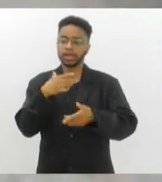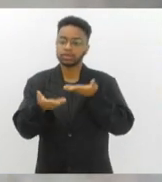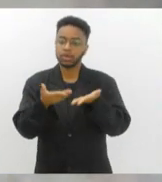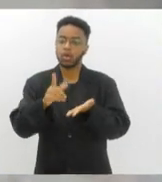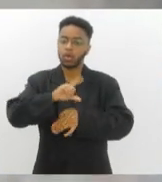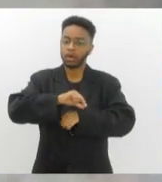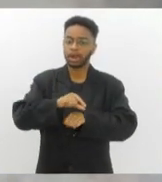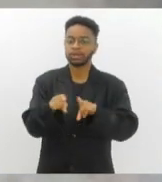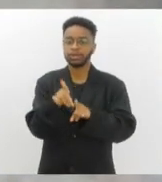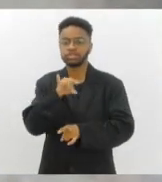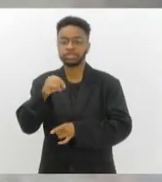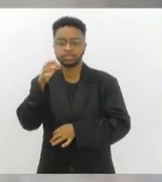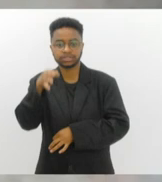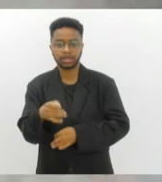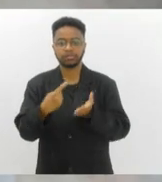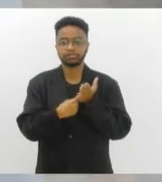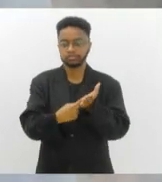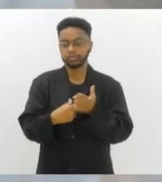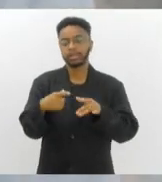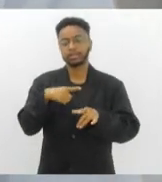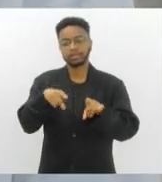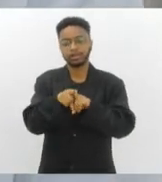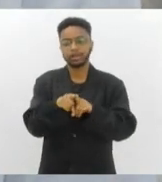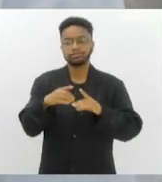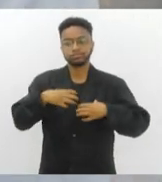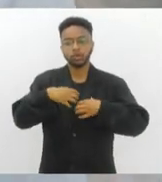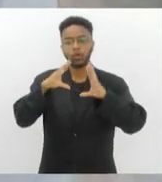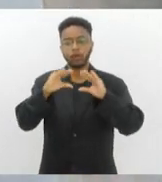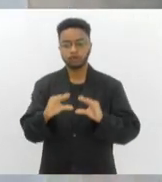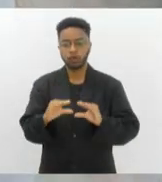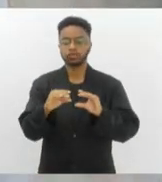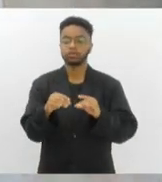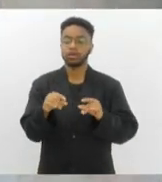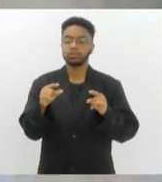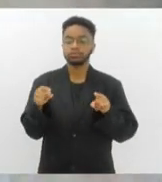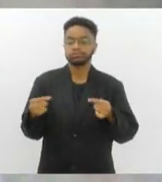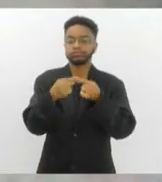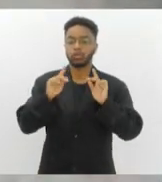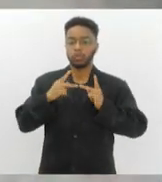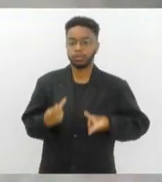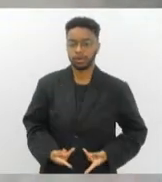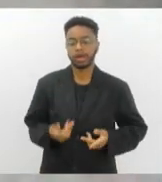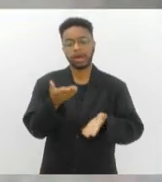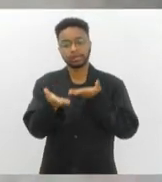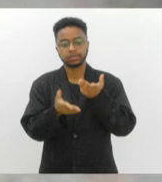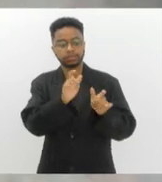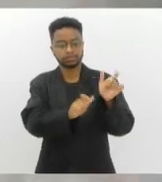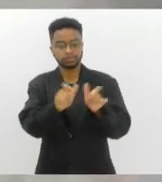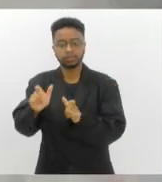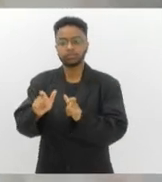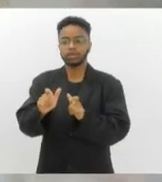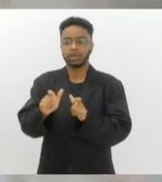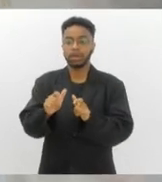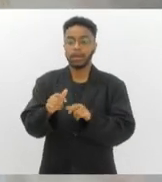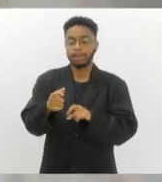data marcada, o que traz muito conforto e humanização para o tratamento desse paciente. A partir do momento que ele chega aqui, ele é atendido por um especialista. No